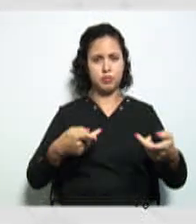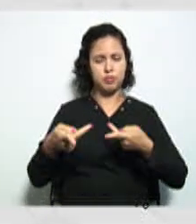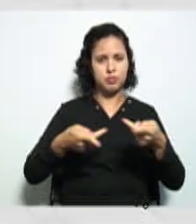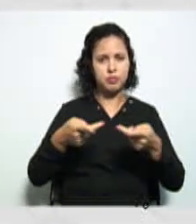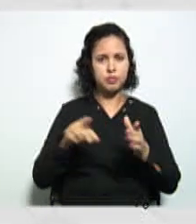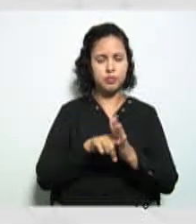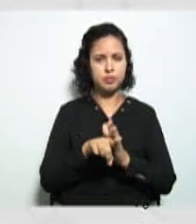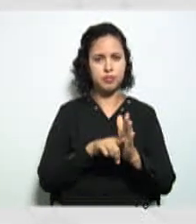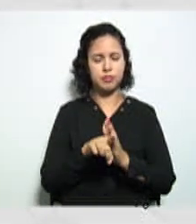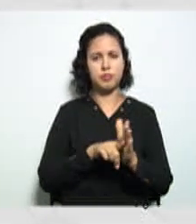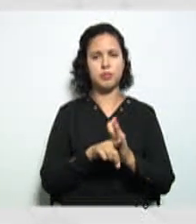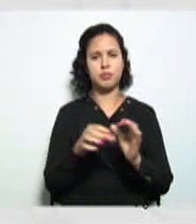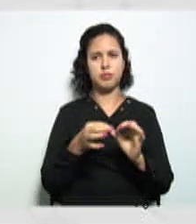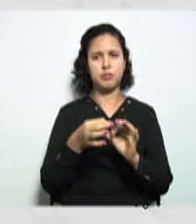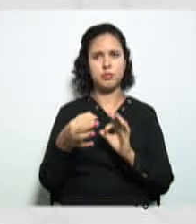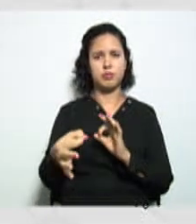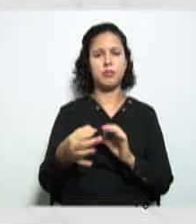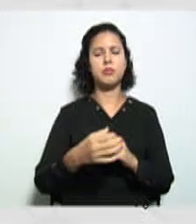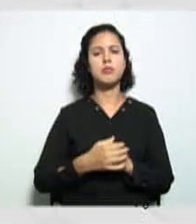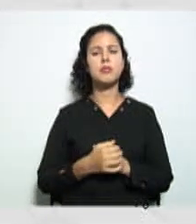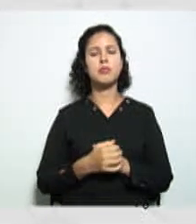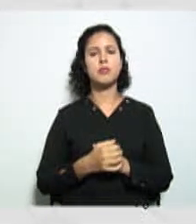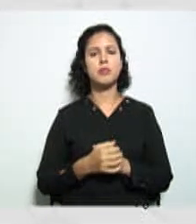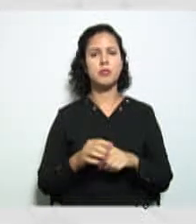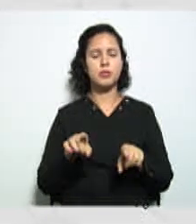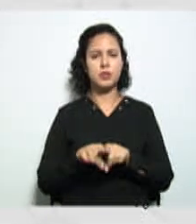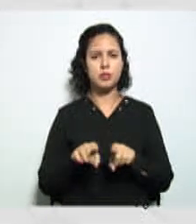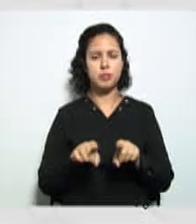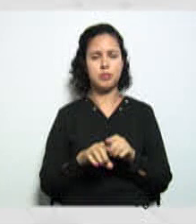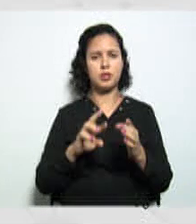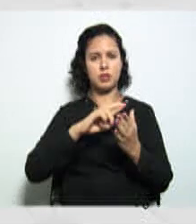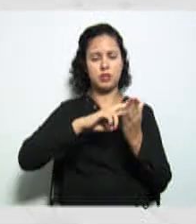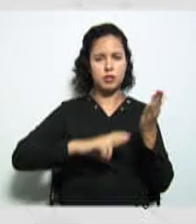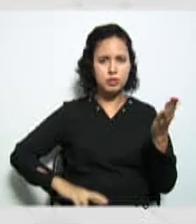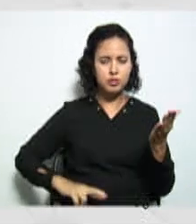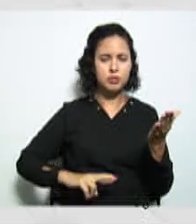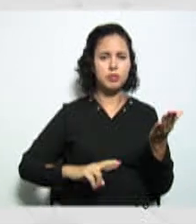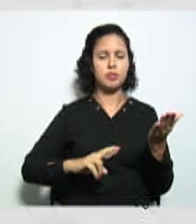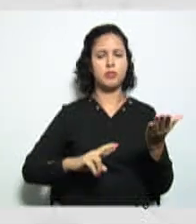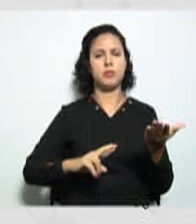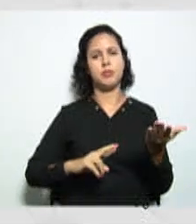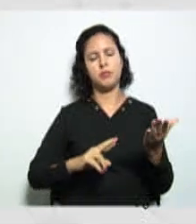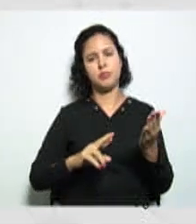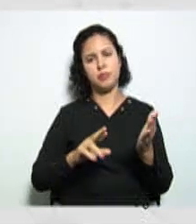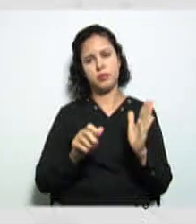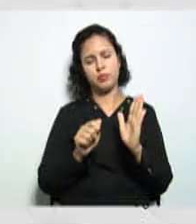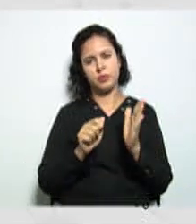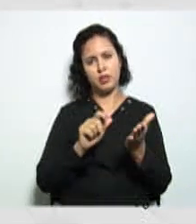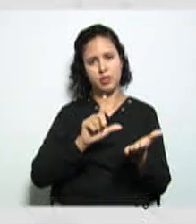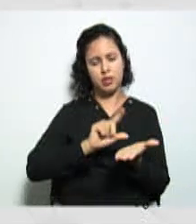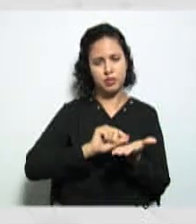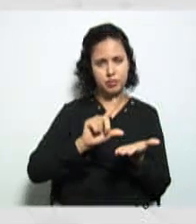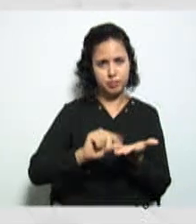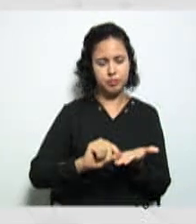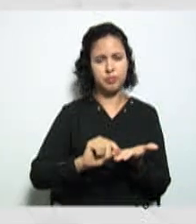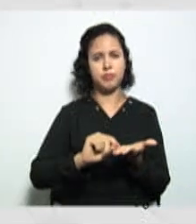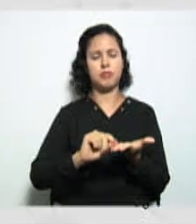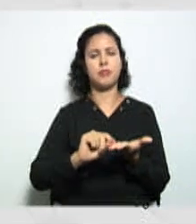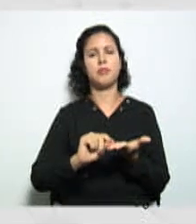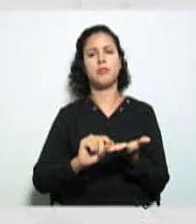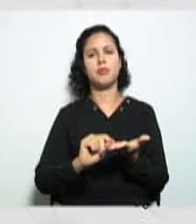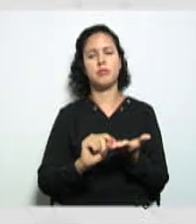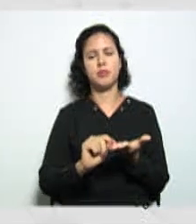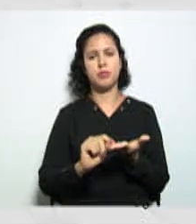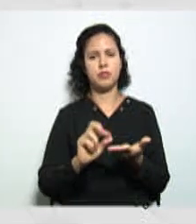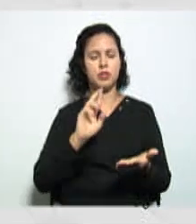pesquisa e de extensão, elaboração de relatórios, elaboração de artigos, exposição